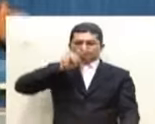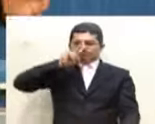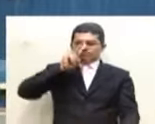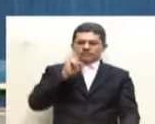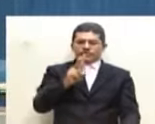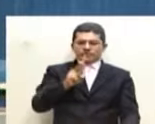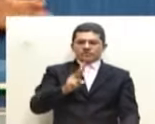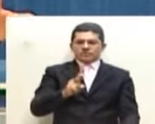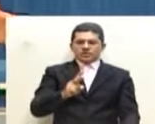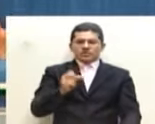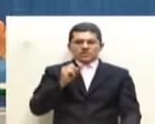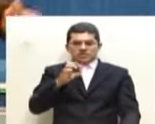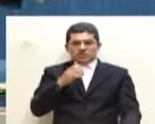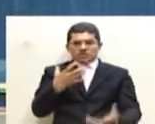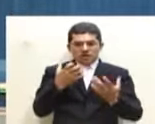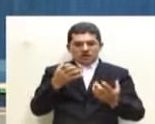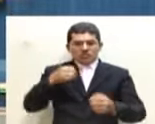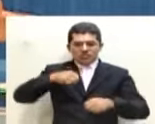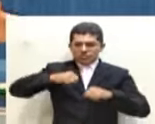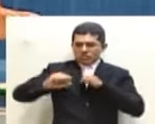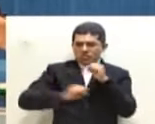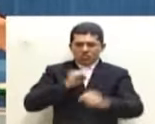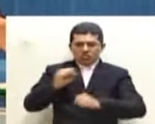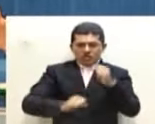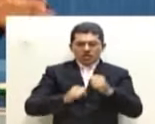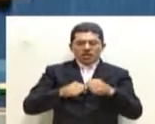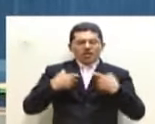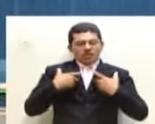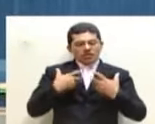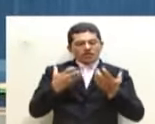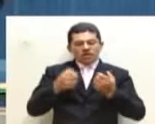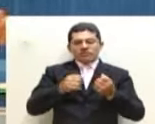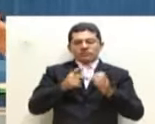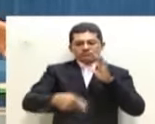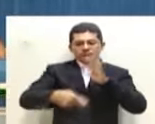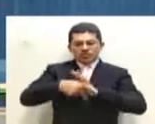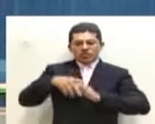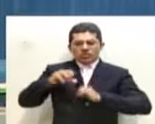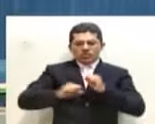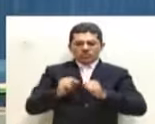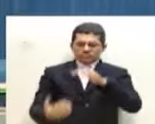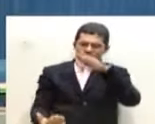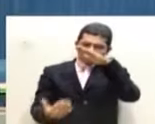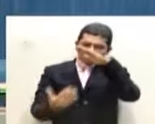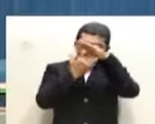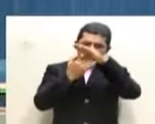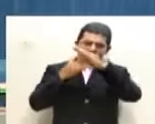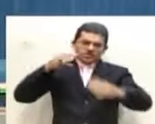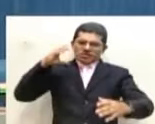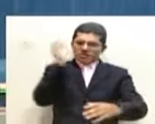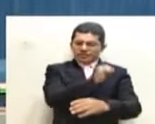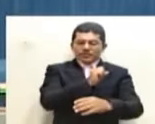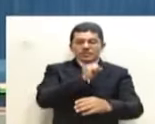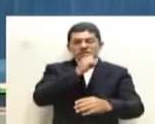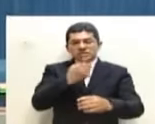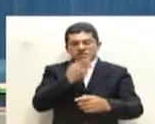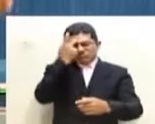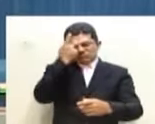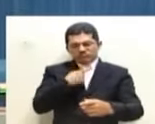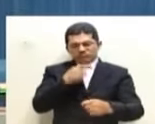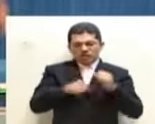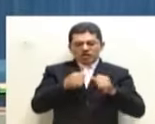eu resolvo correr, eu quero correr muito e quero correr no meu limite. Se eu resolvo escrever, eu